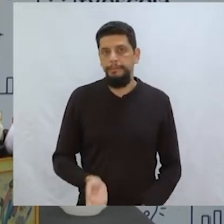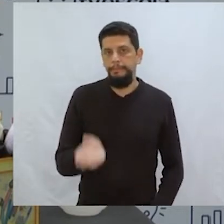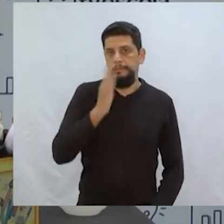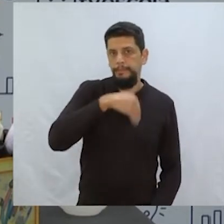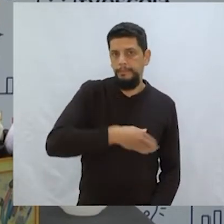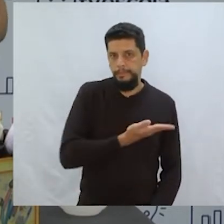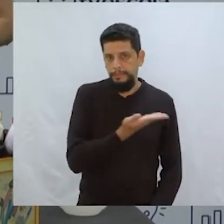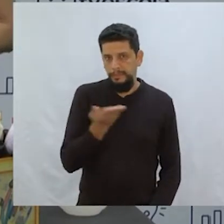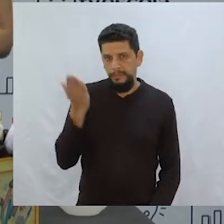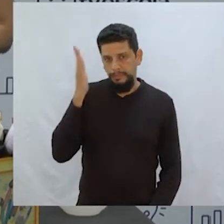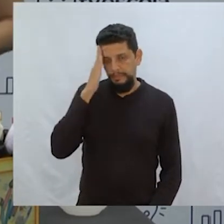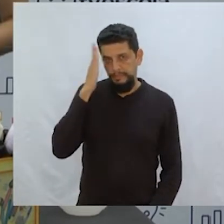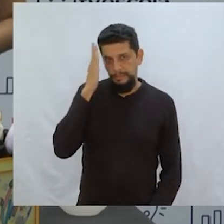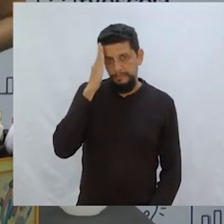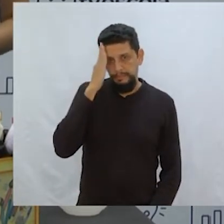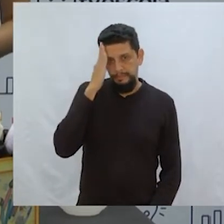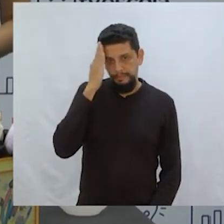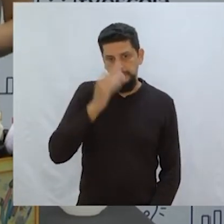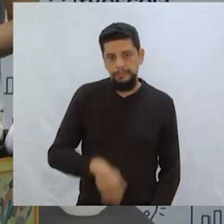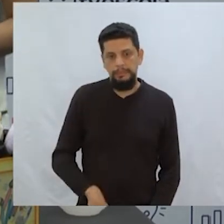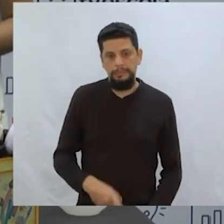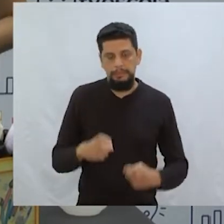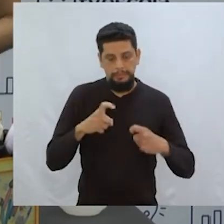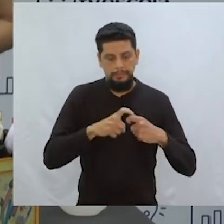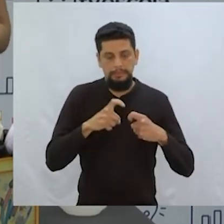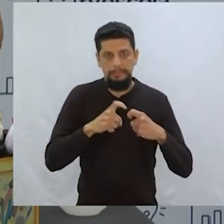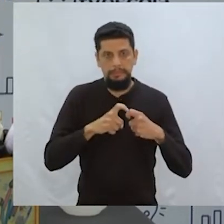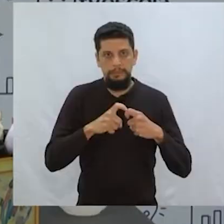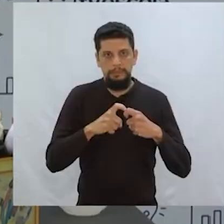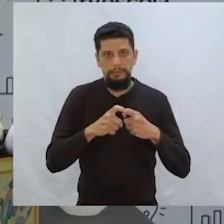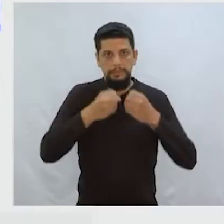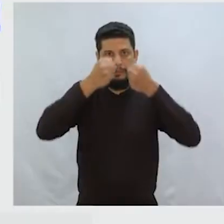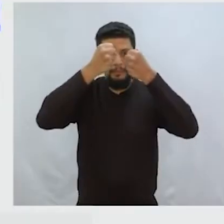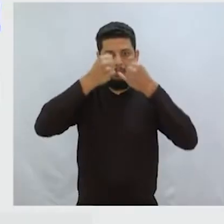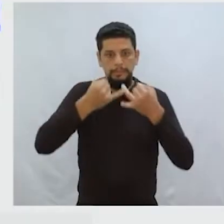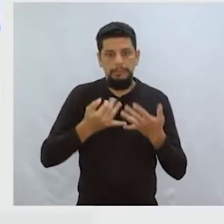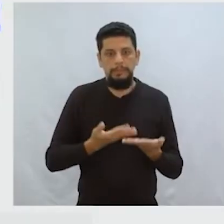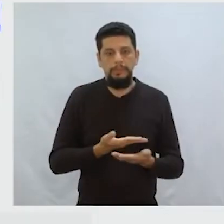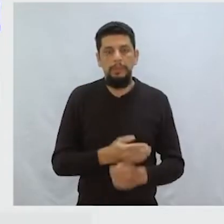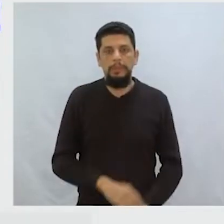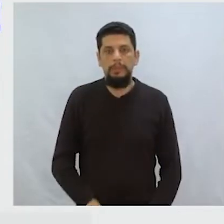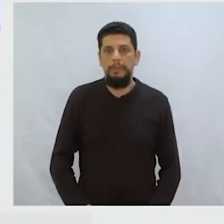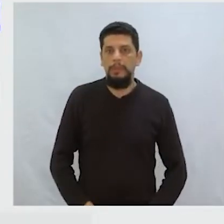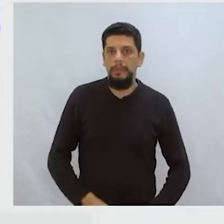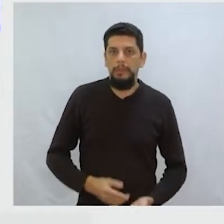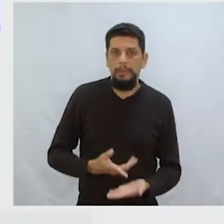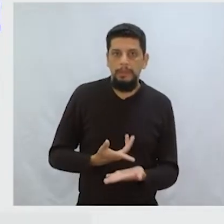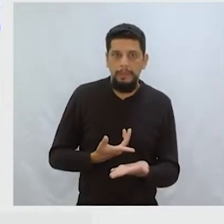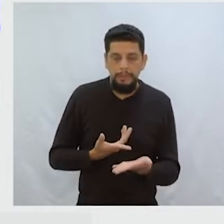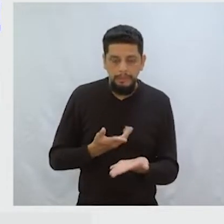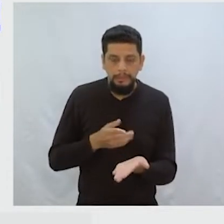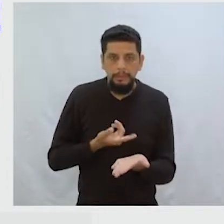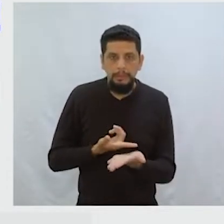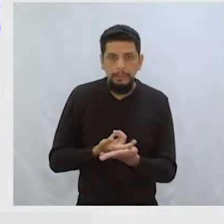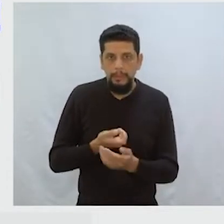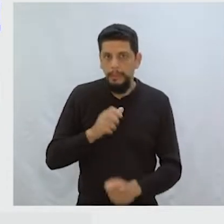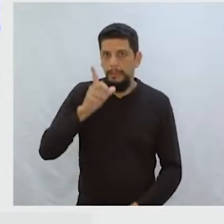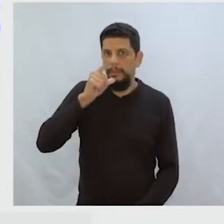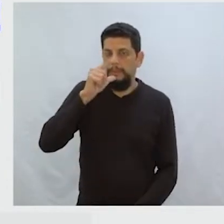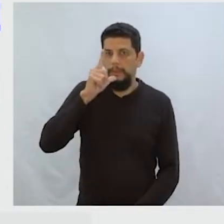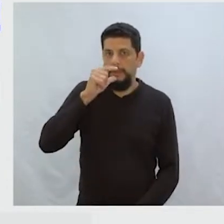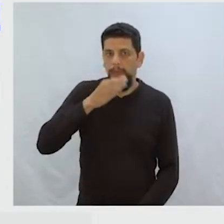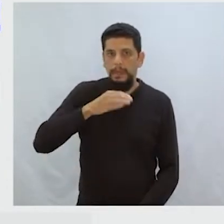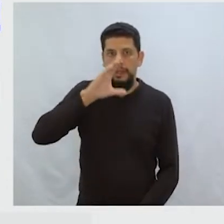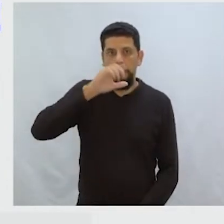Vamos lá então? Você sabia que médicos recomendam o consumo de 2 litros de água por dia para